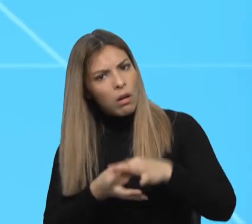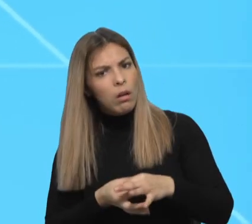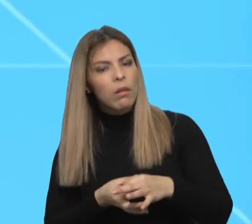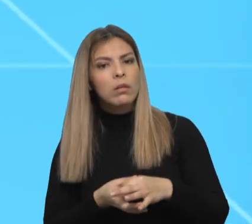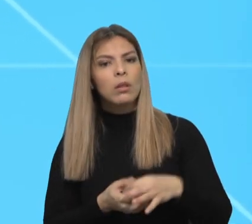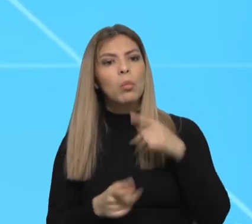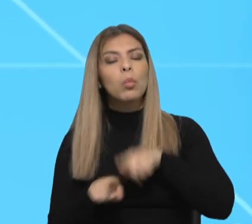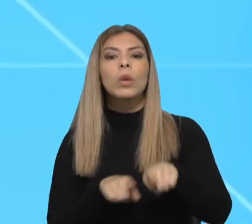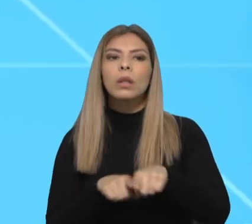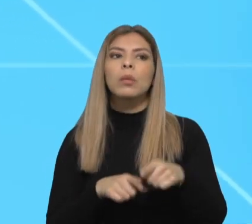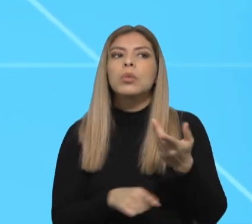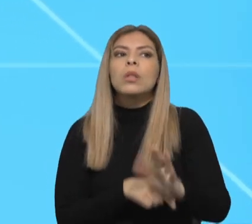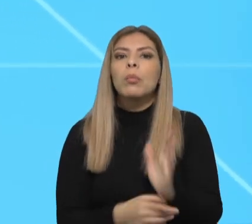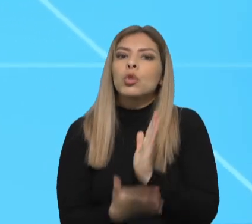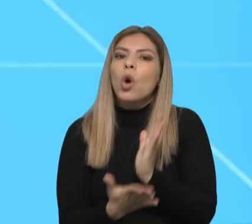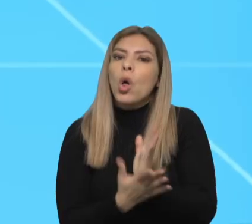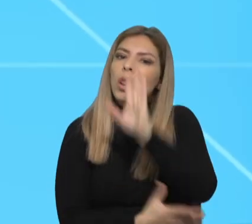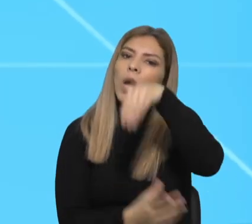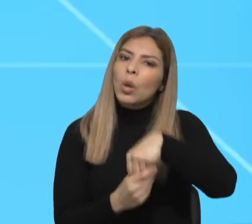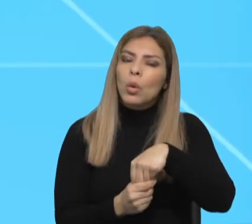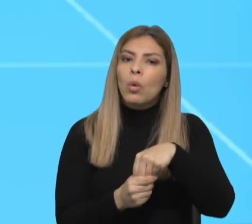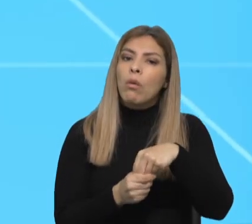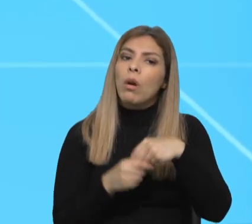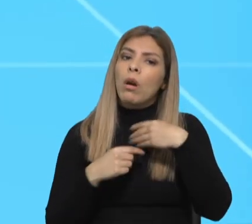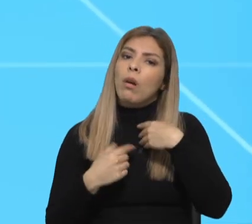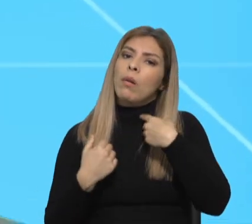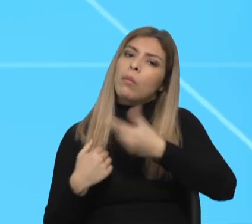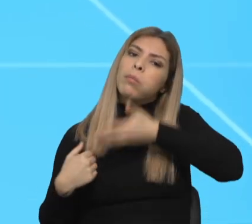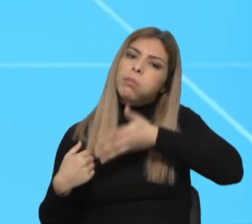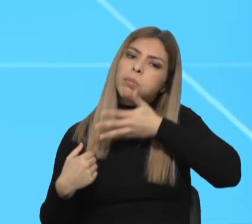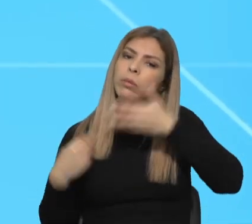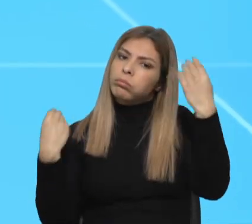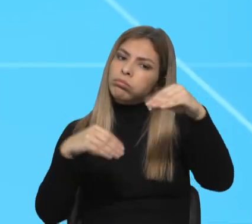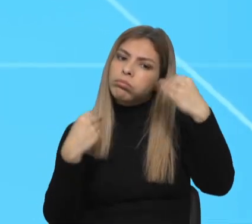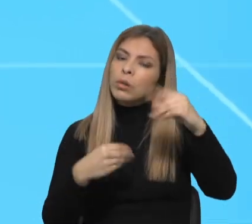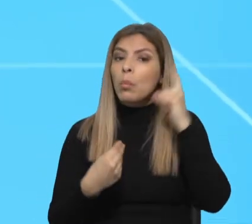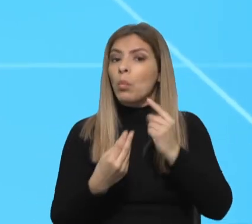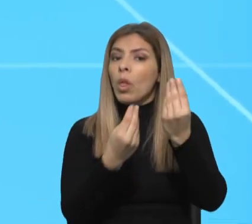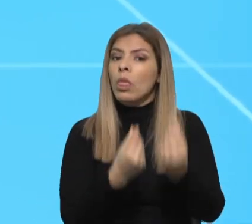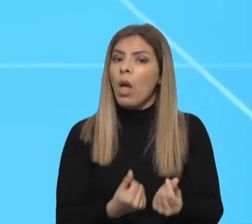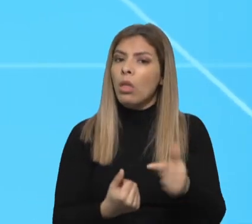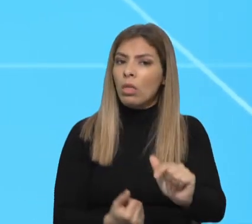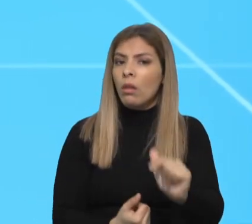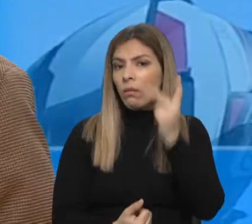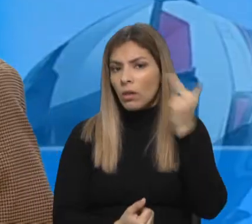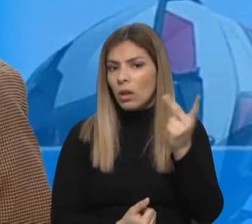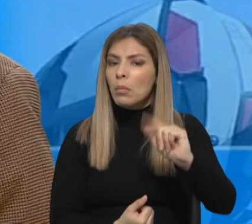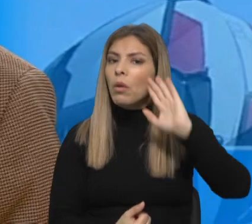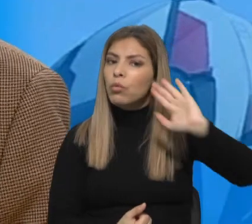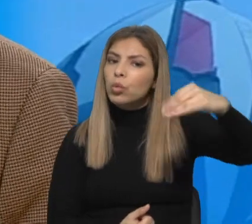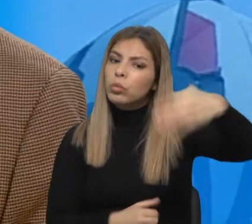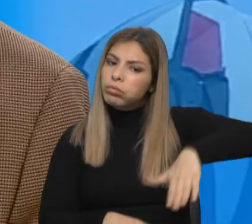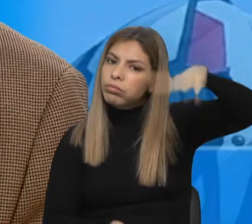política fosse apresentada realmente como uma atividade essencial para a qualidade de vida e para o bem comum de todos. É verdade,